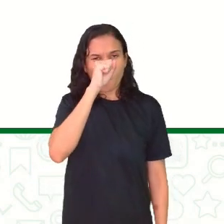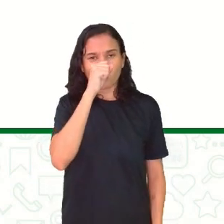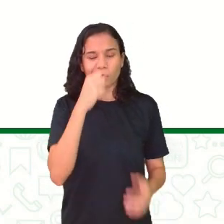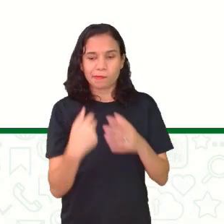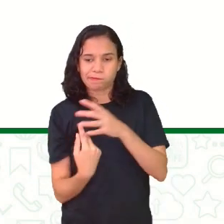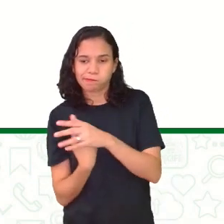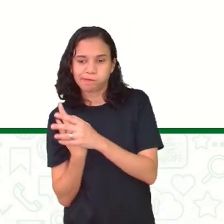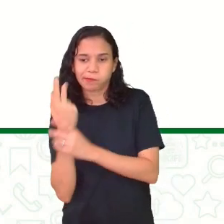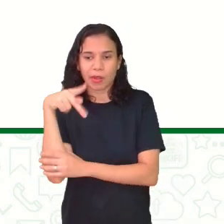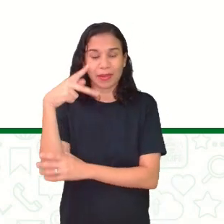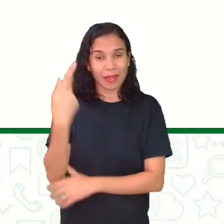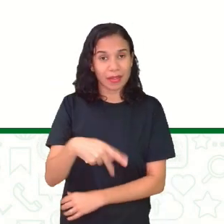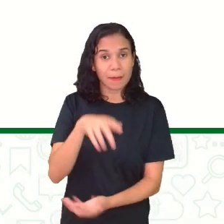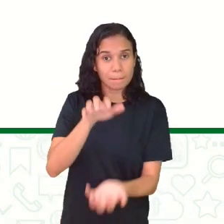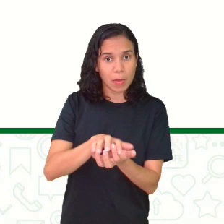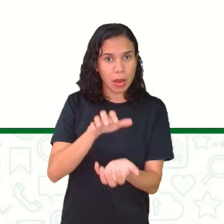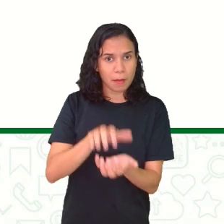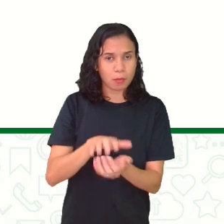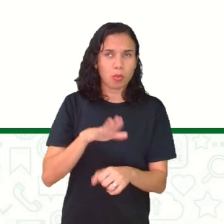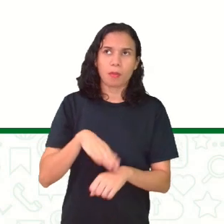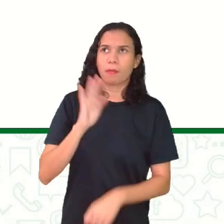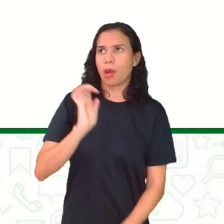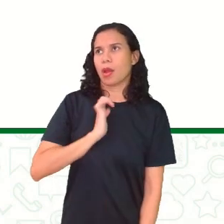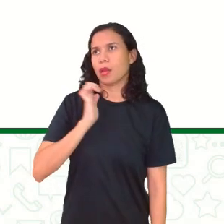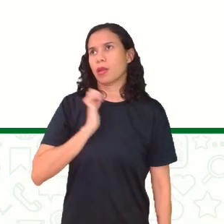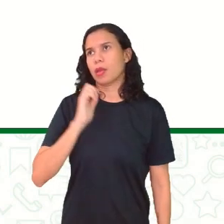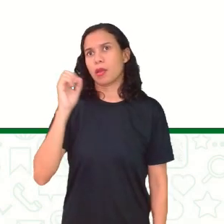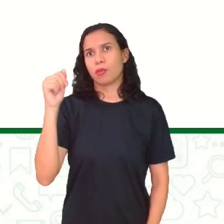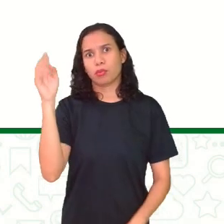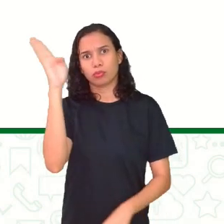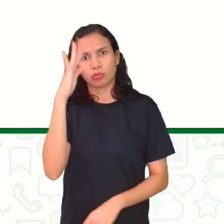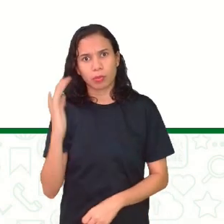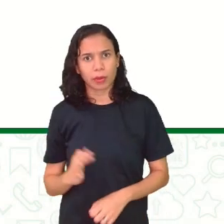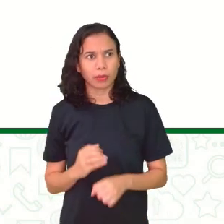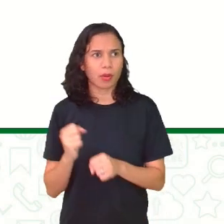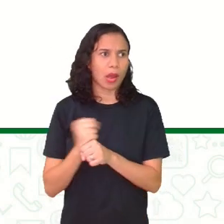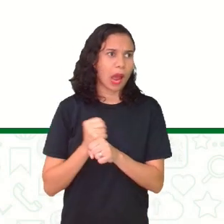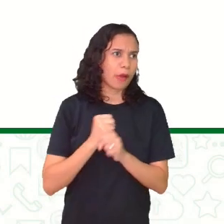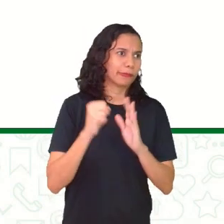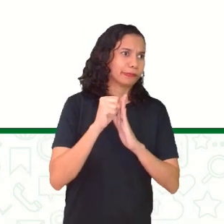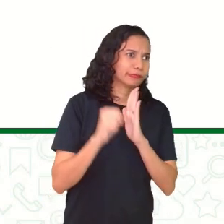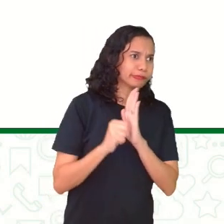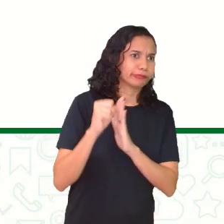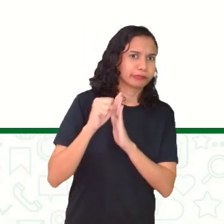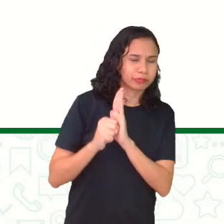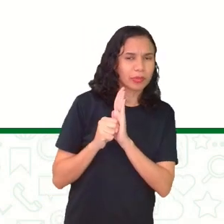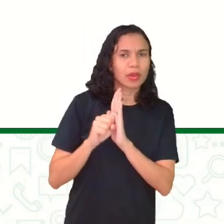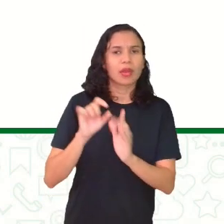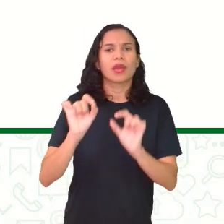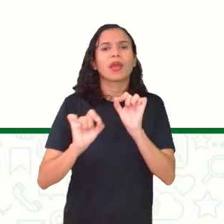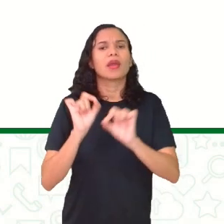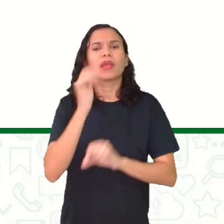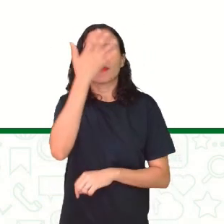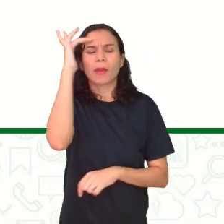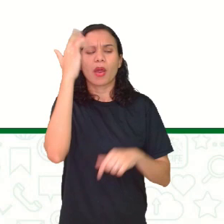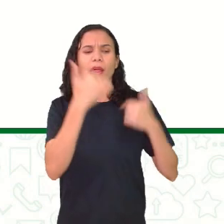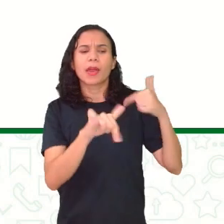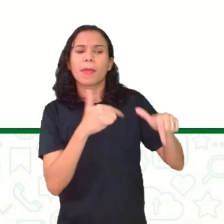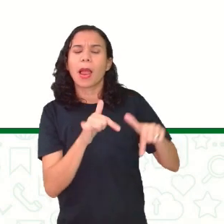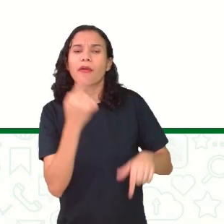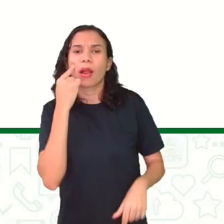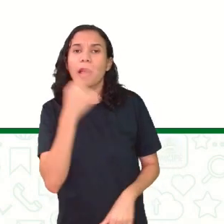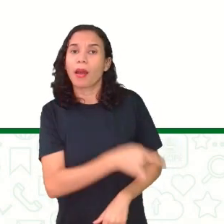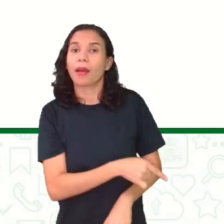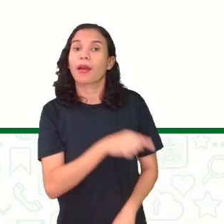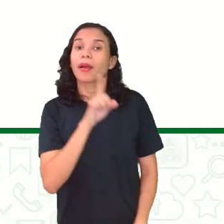Pernambuco foi o estado mais rico do Brasil durante décadas e séculos. Quem é que trabalhava nessa cana-de-açúcar?